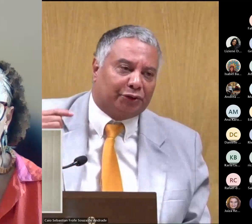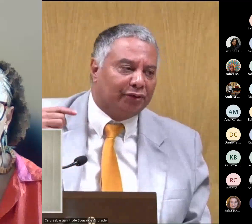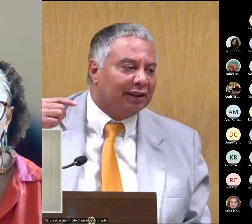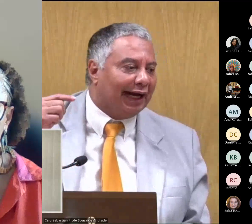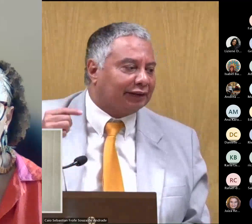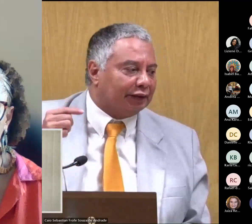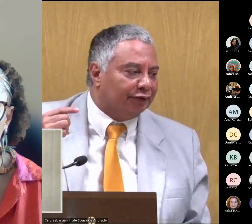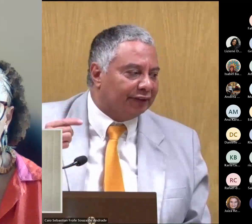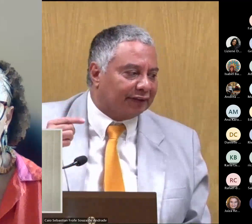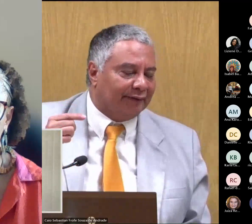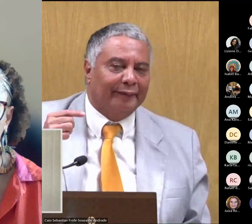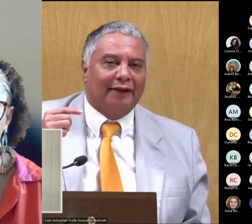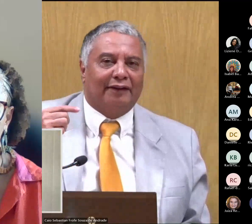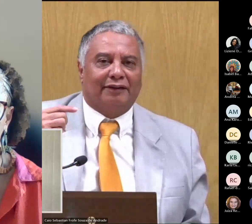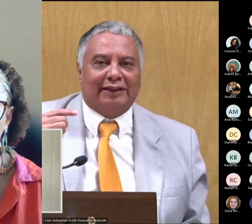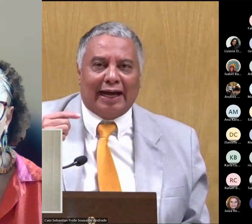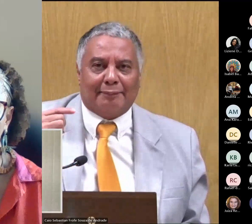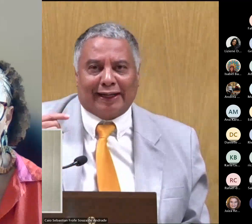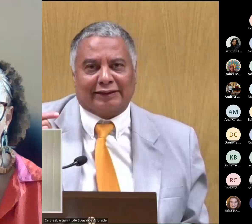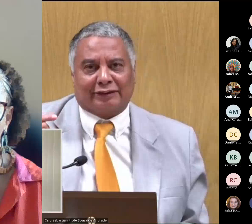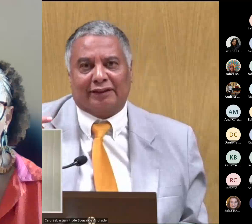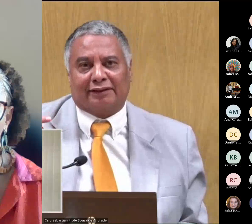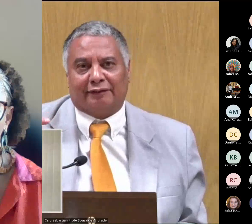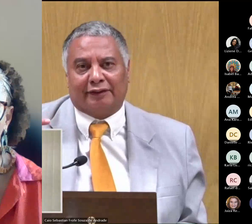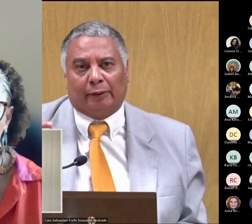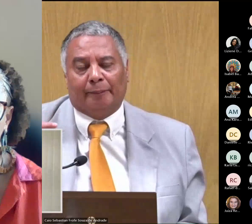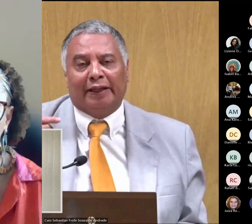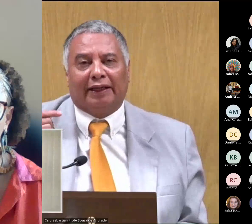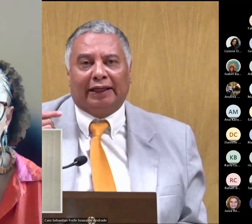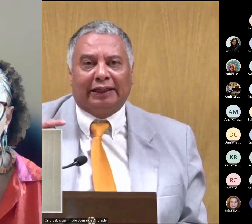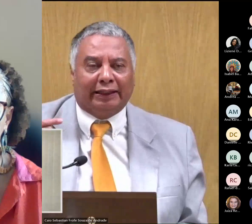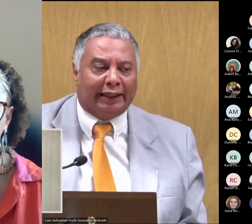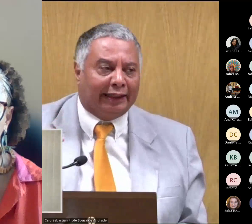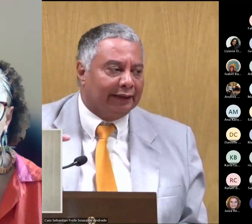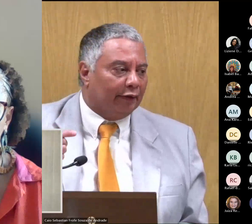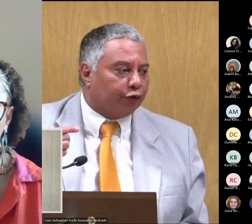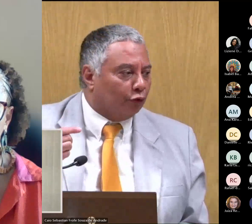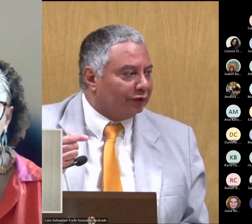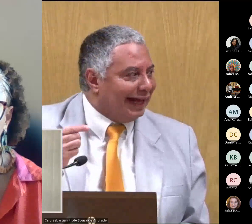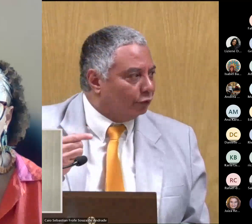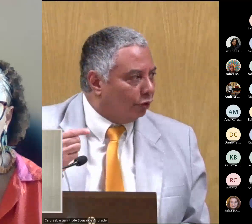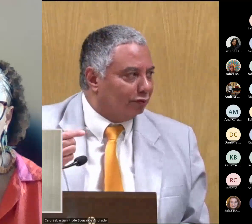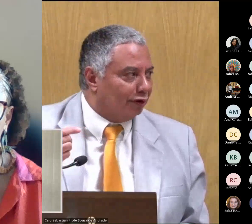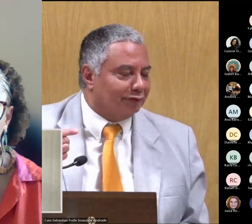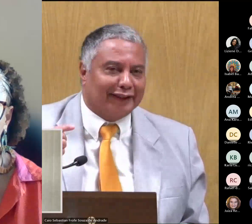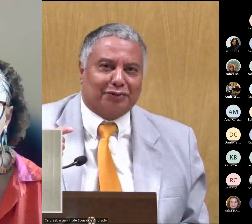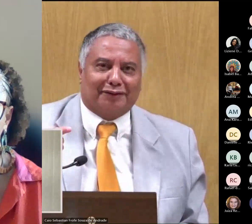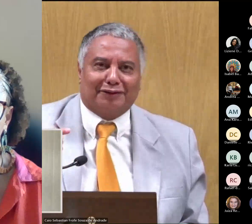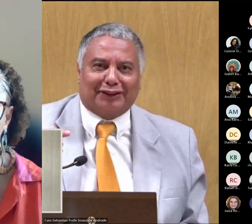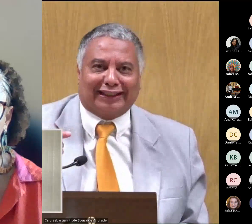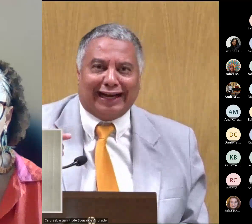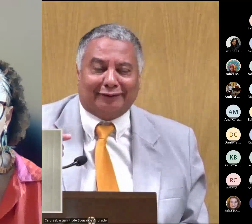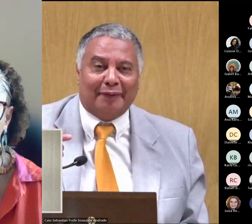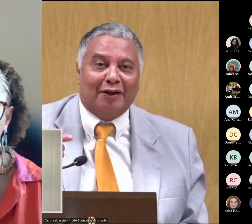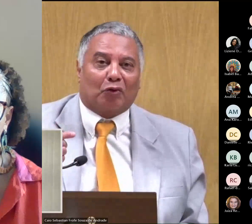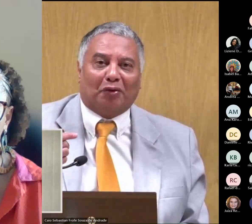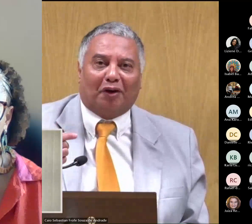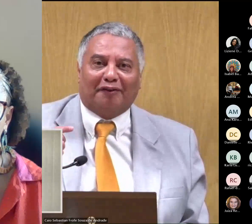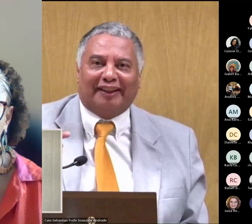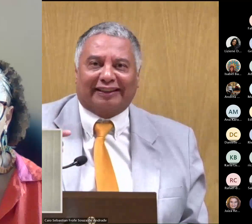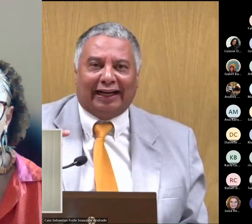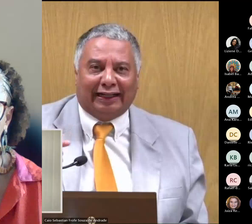antigo da reparação da escravidão ele é fundador do movimento negro Unificado